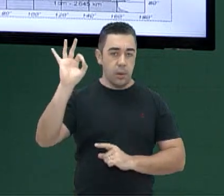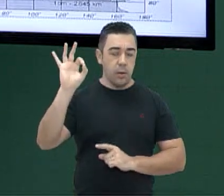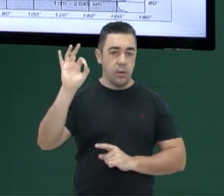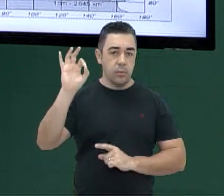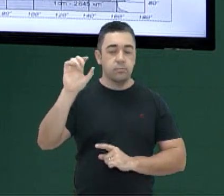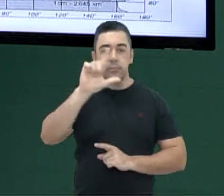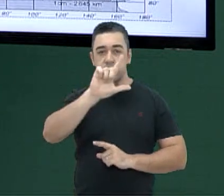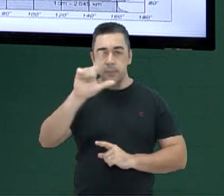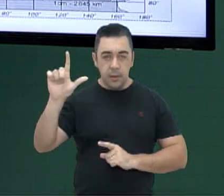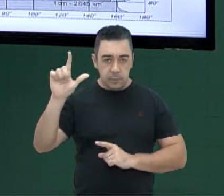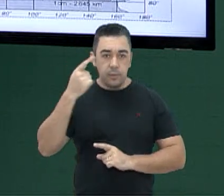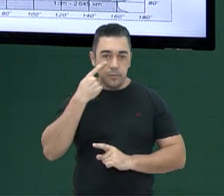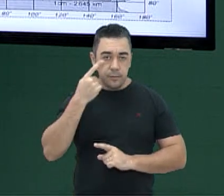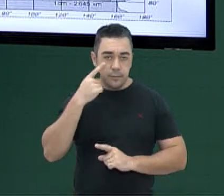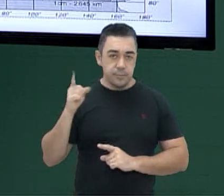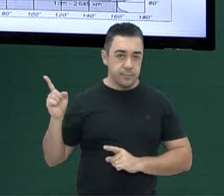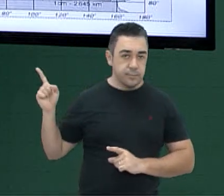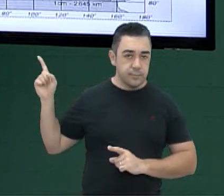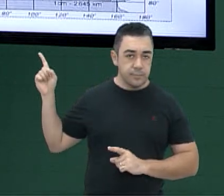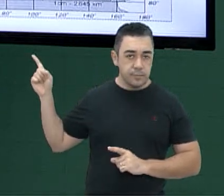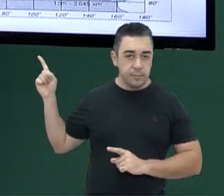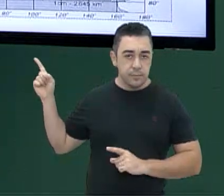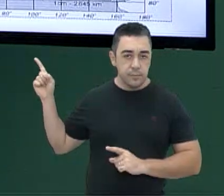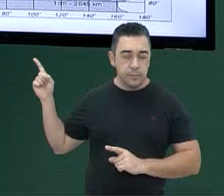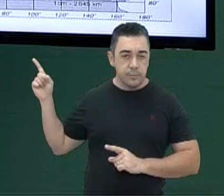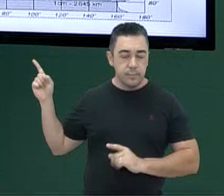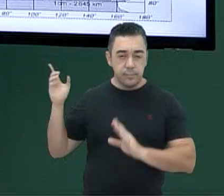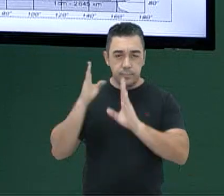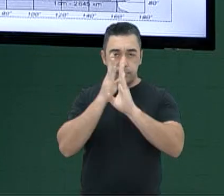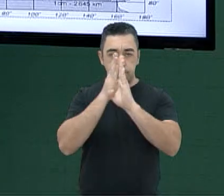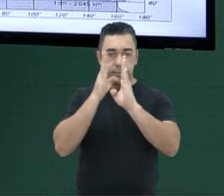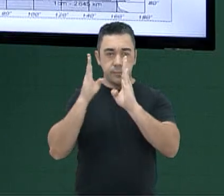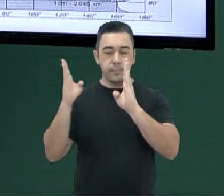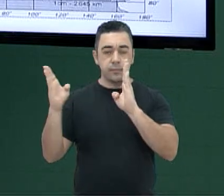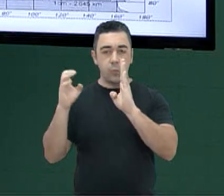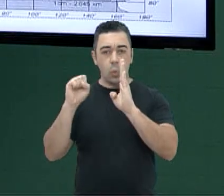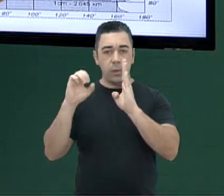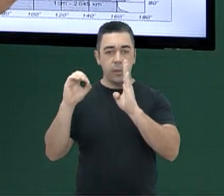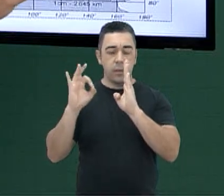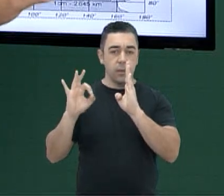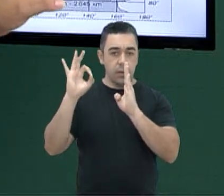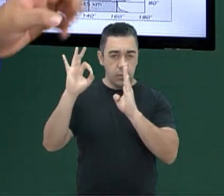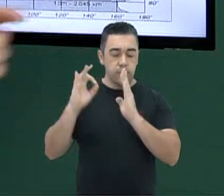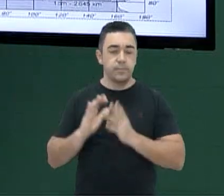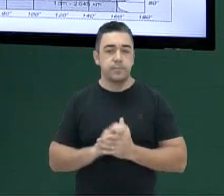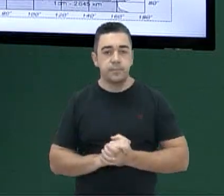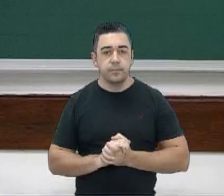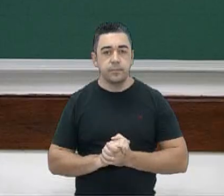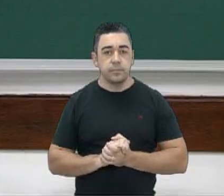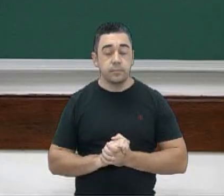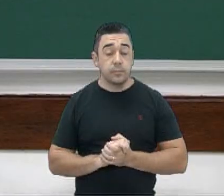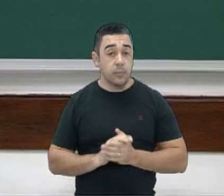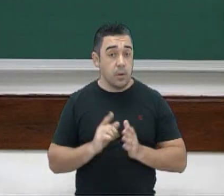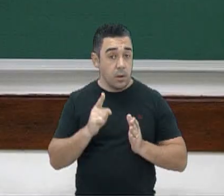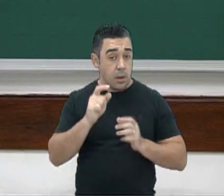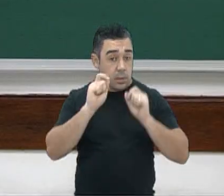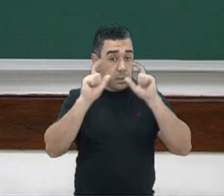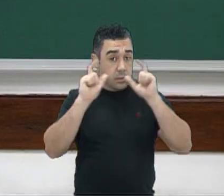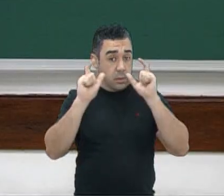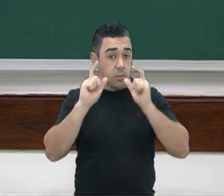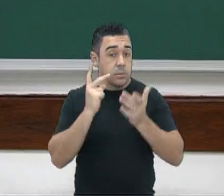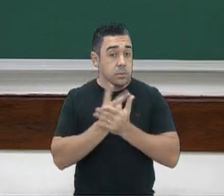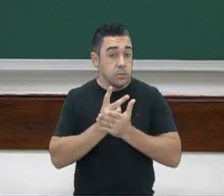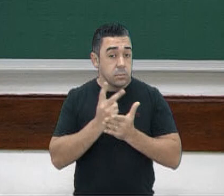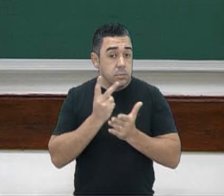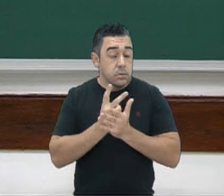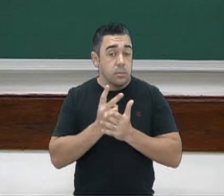leste, conforme você pode ver, distância entre o meridiano de Greenwich, 80 graus na porção leste. Atenção, sempre que